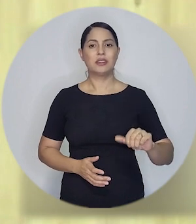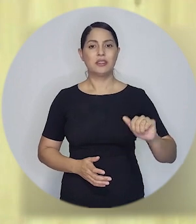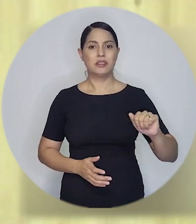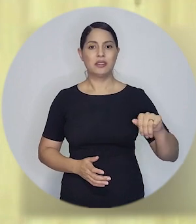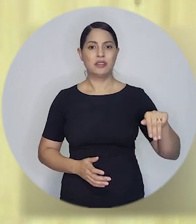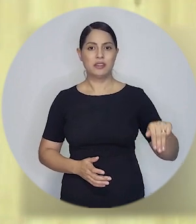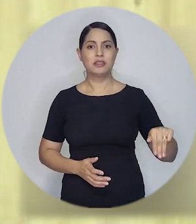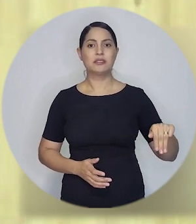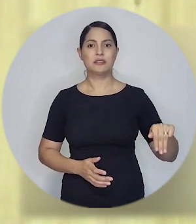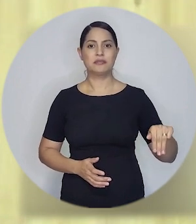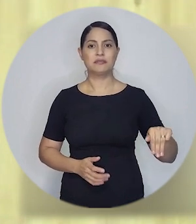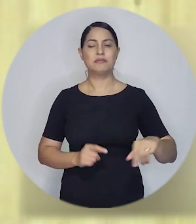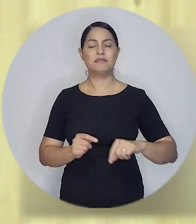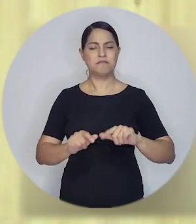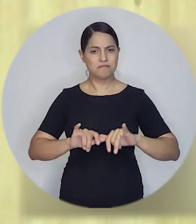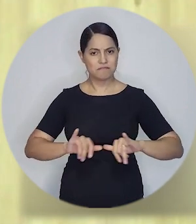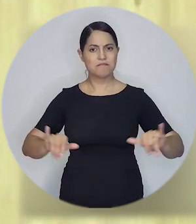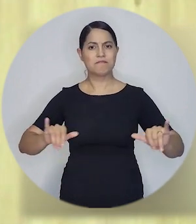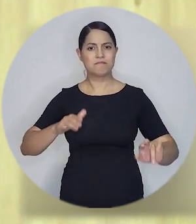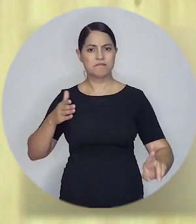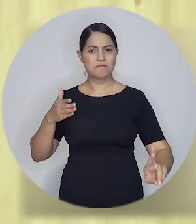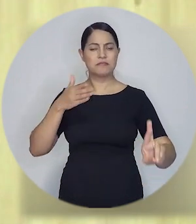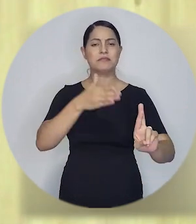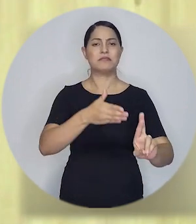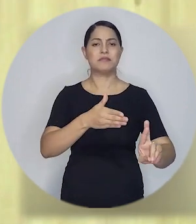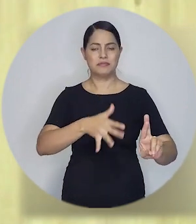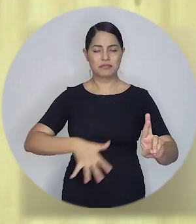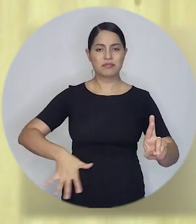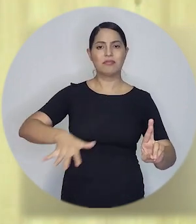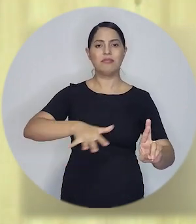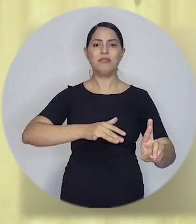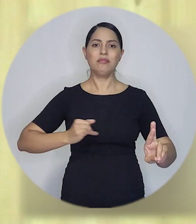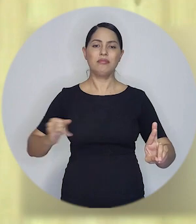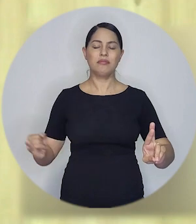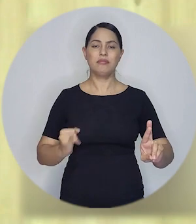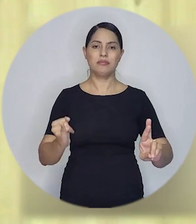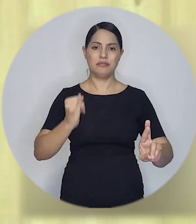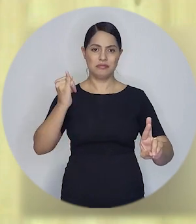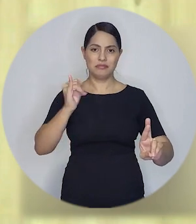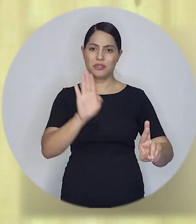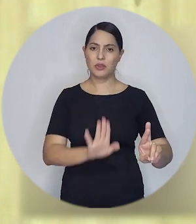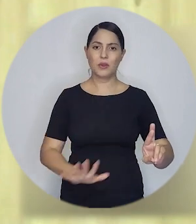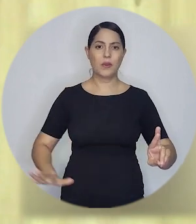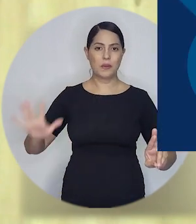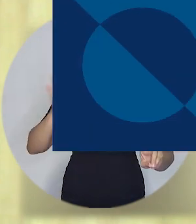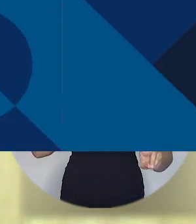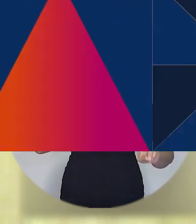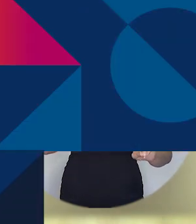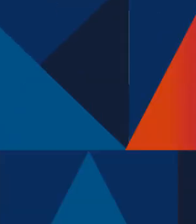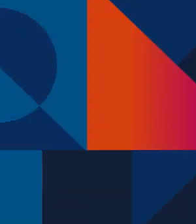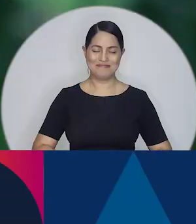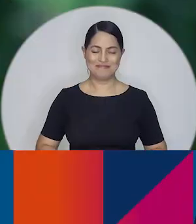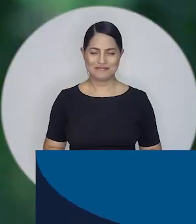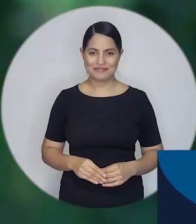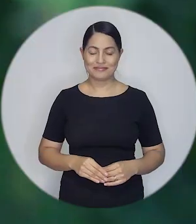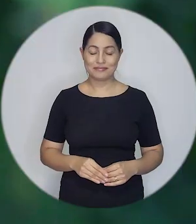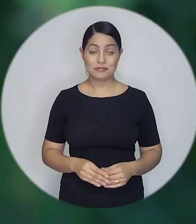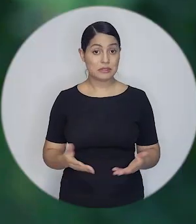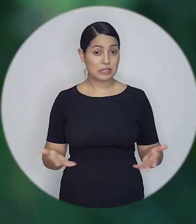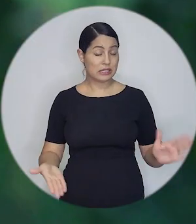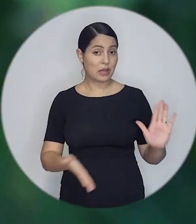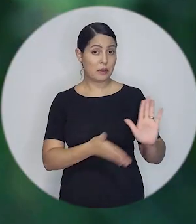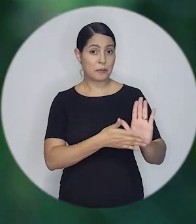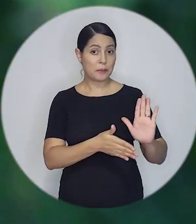Tribunal de Justiça do Estado do Amazonas. A ESMAN é um ponto de referência para a comunidade jurídica do Amazonas e em todo o país. A proposta